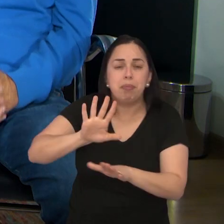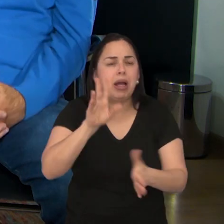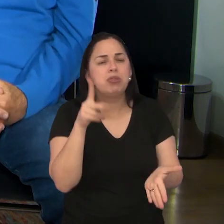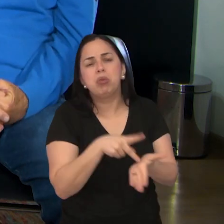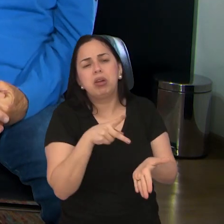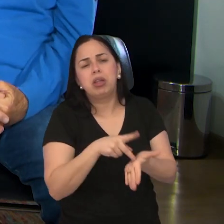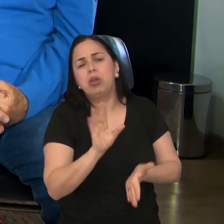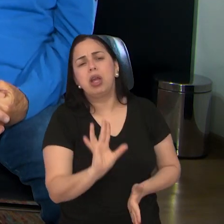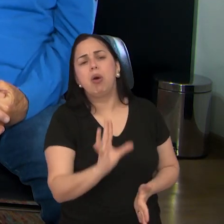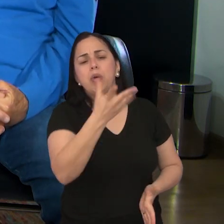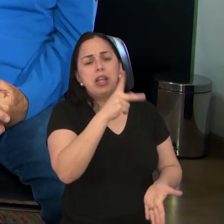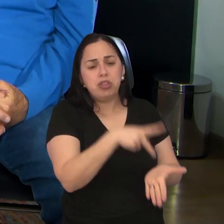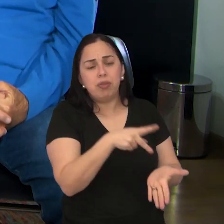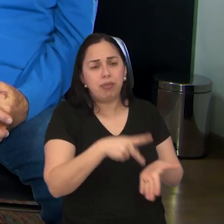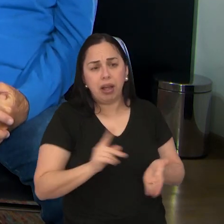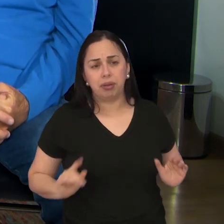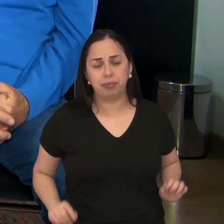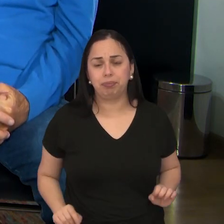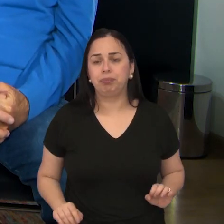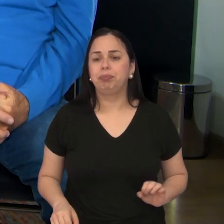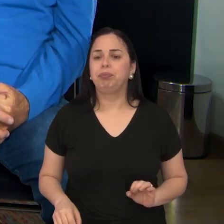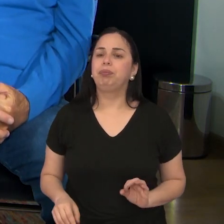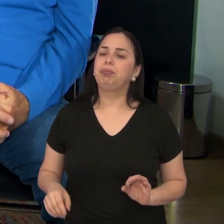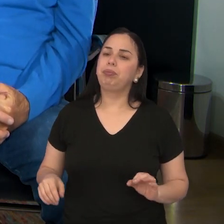de fato na profissão do arqueólogo?